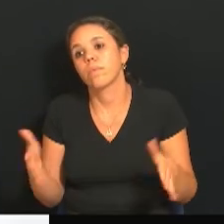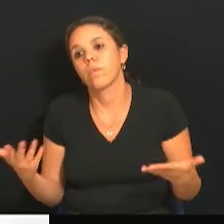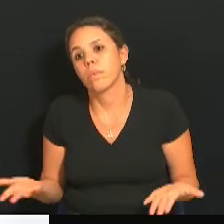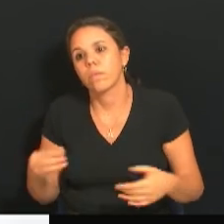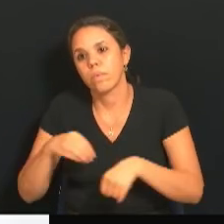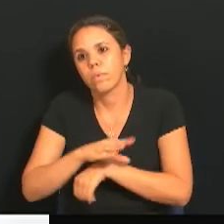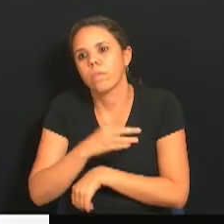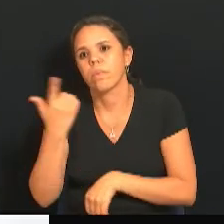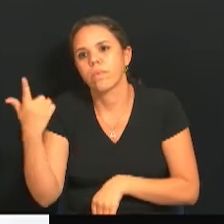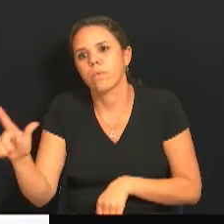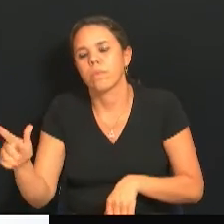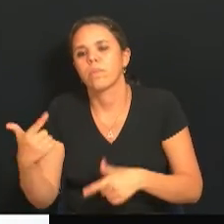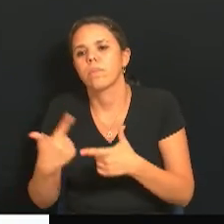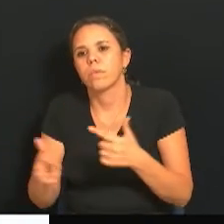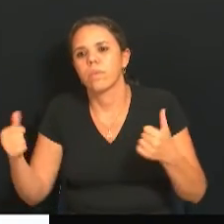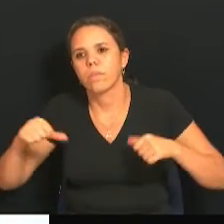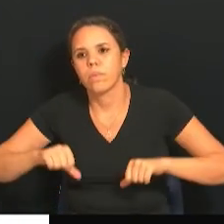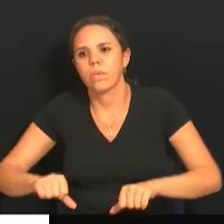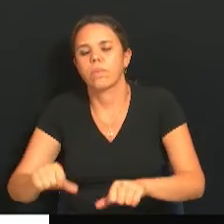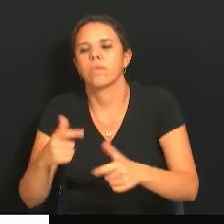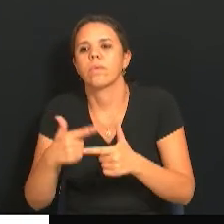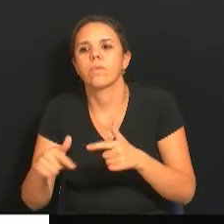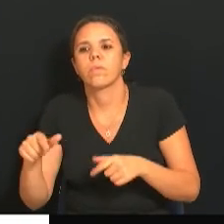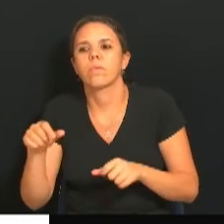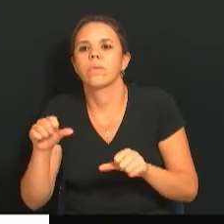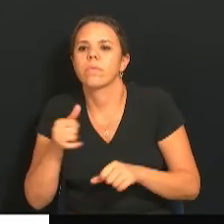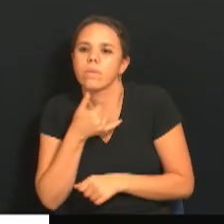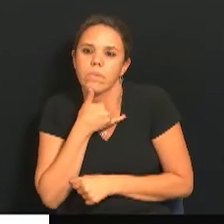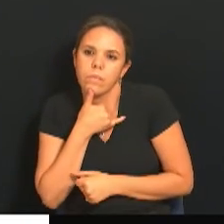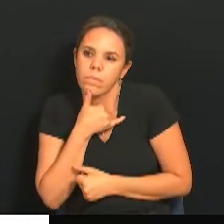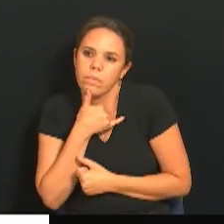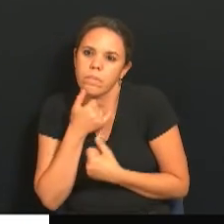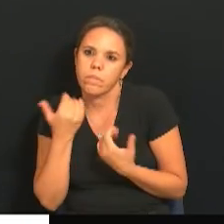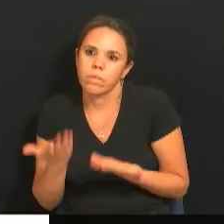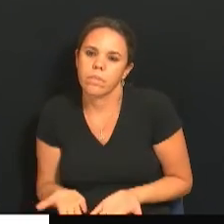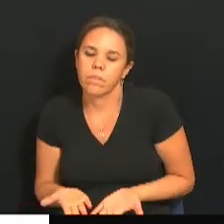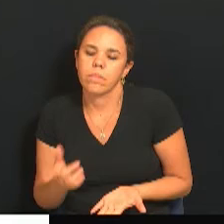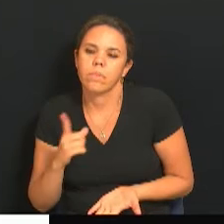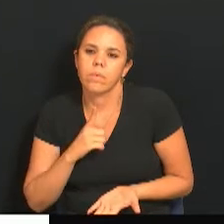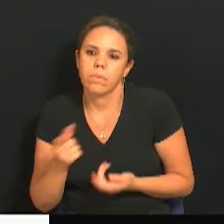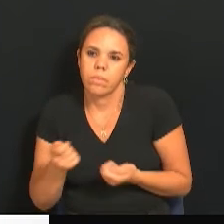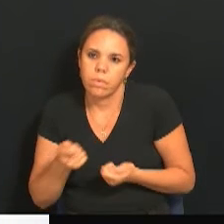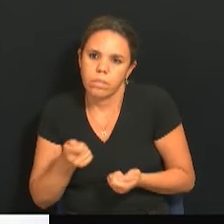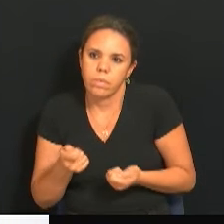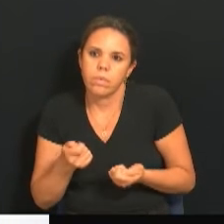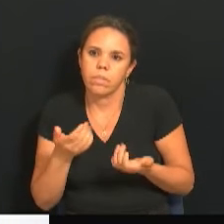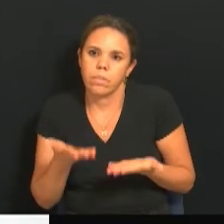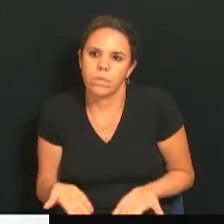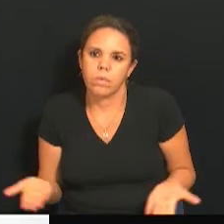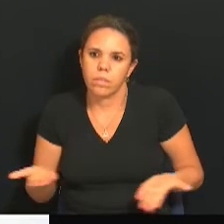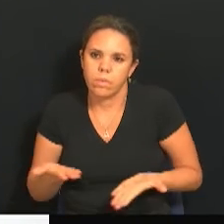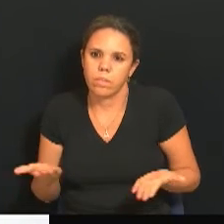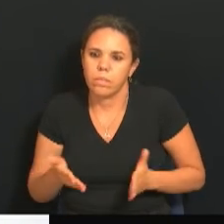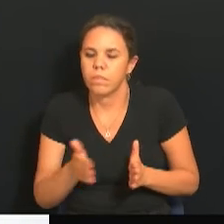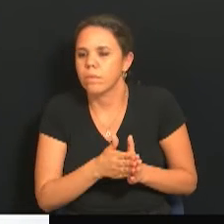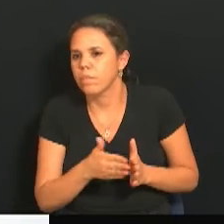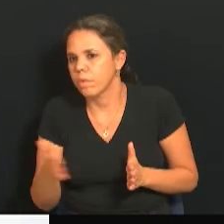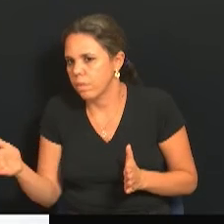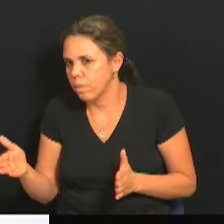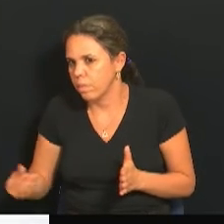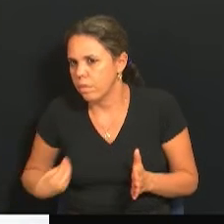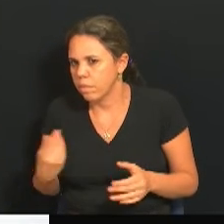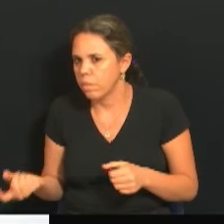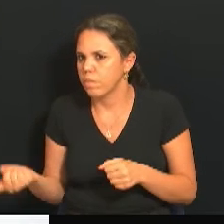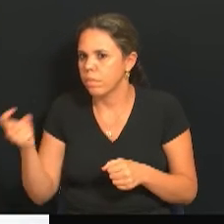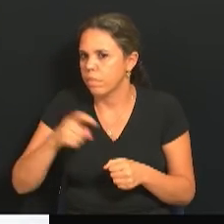um outro agravante para essa situação, infelizmente, e nós vamos ter que lidar com isso agora, nesse período em que a gente está